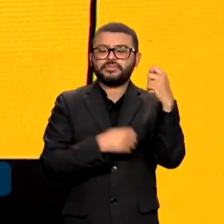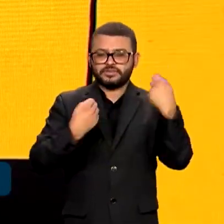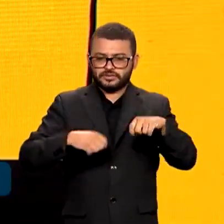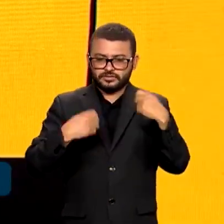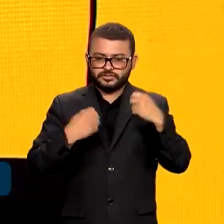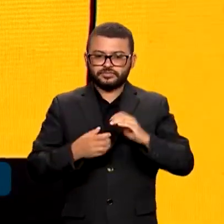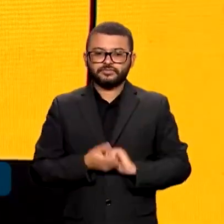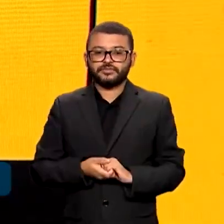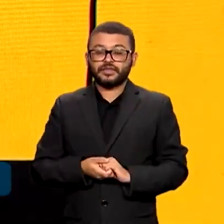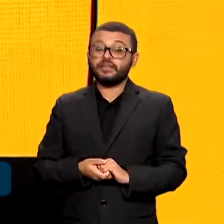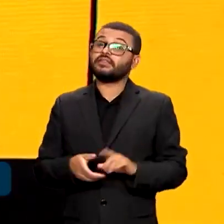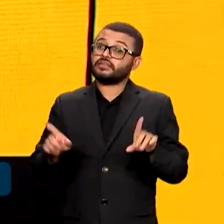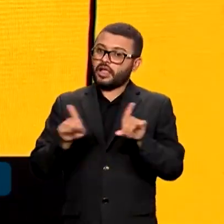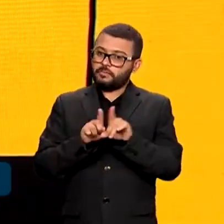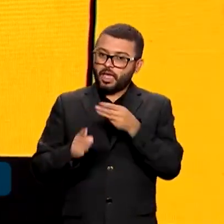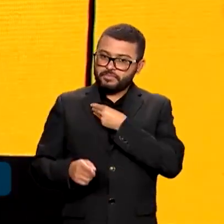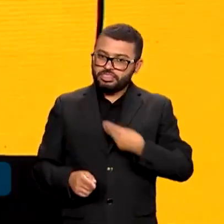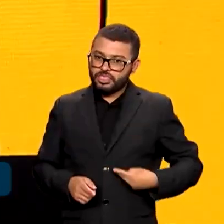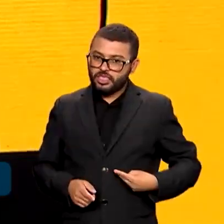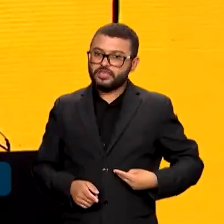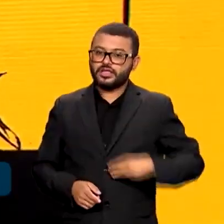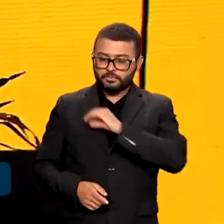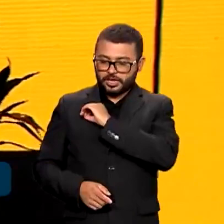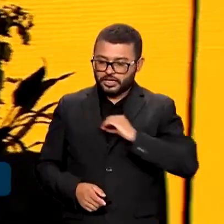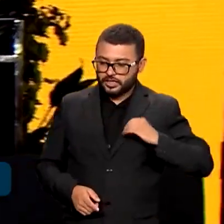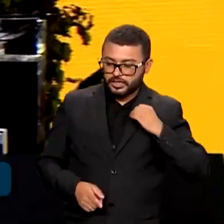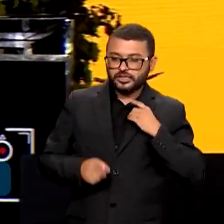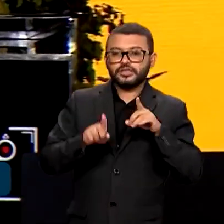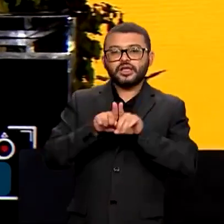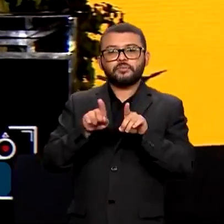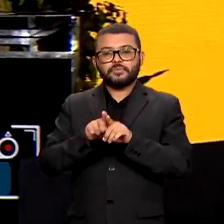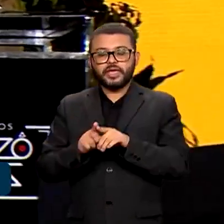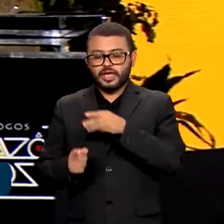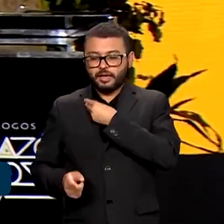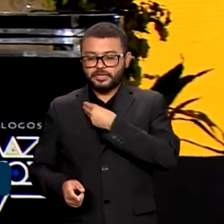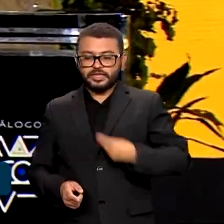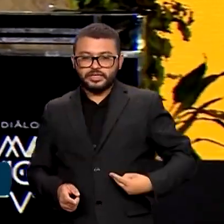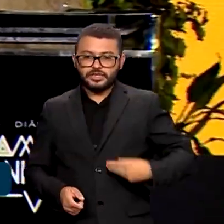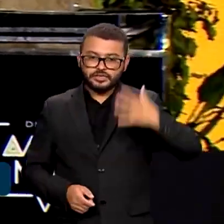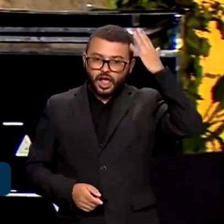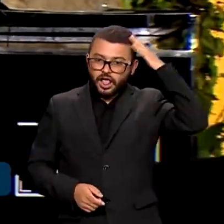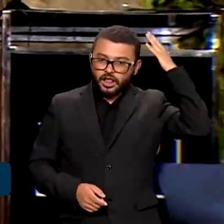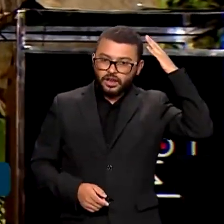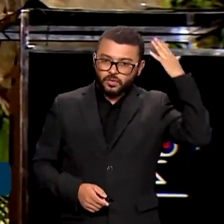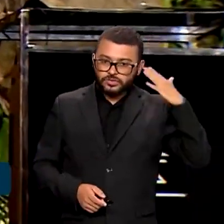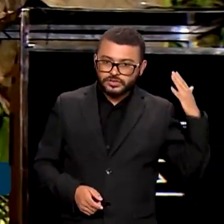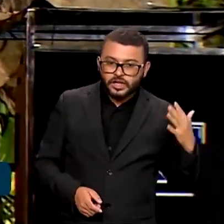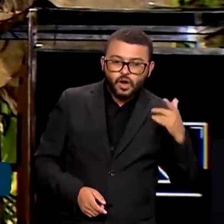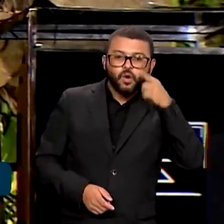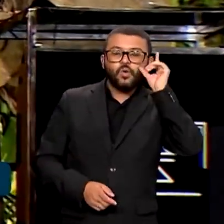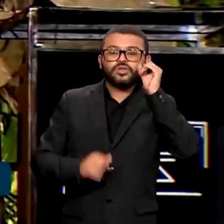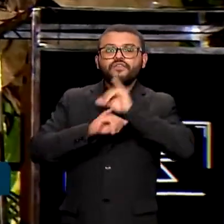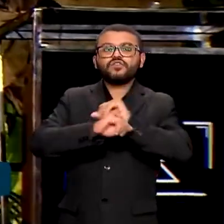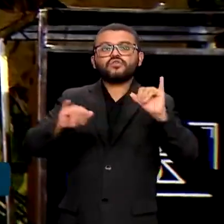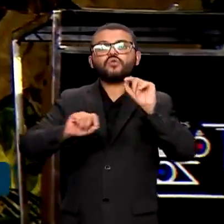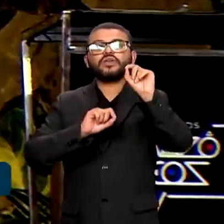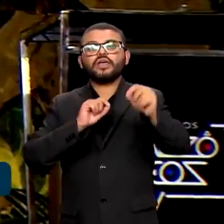a ministra Marina e a ministra Luciana anunciaram ontem que nos primeiros